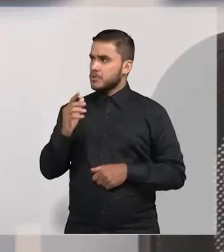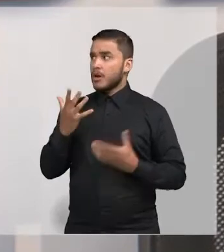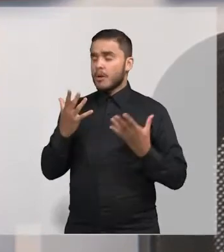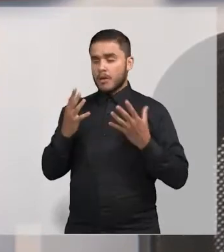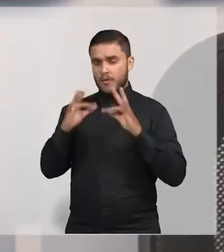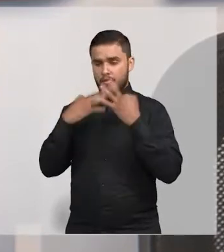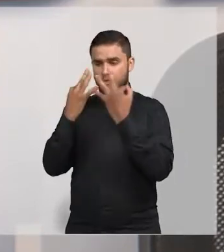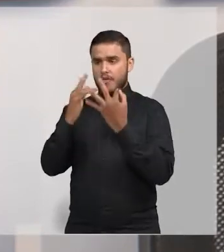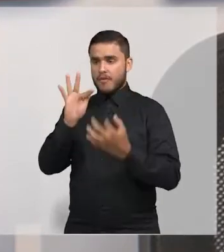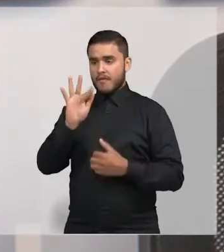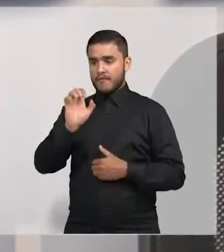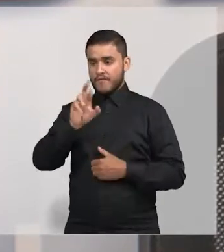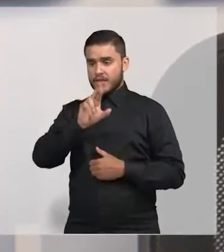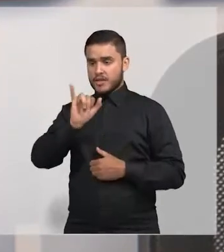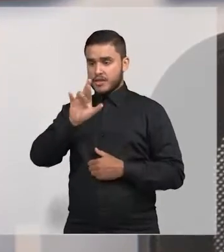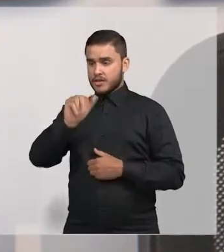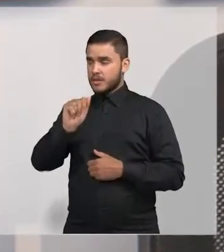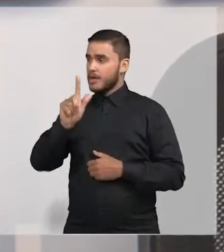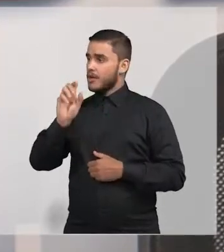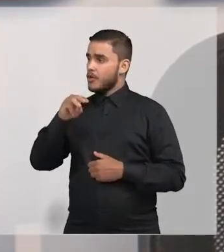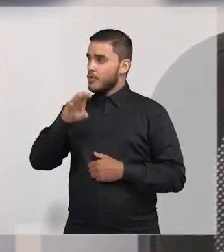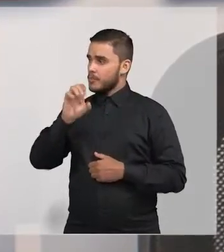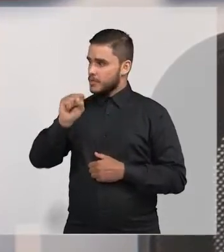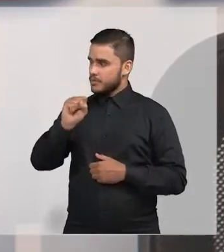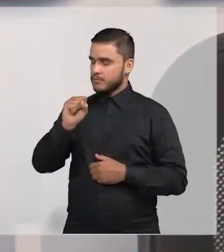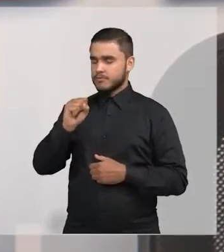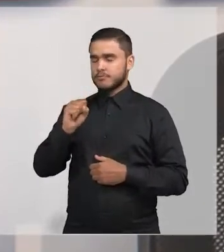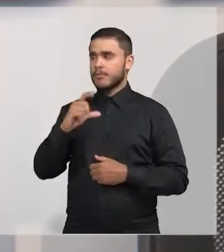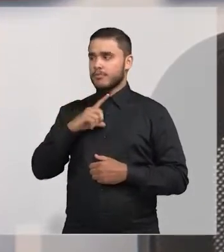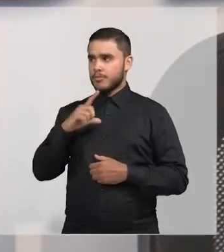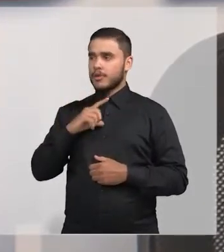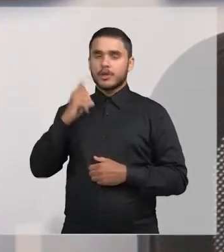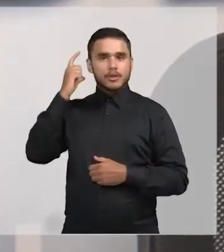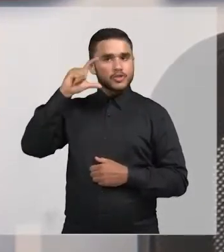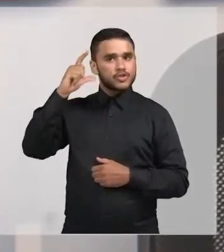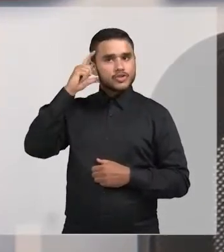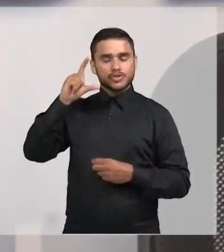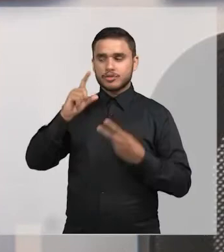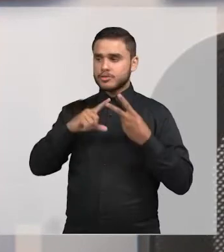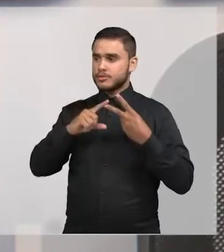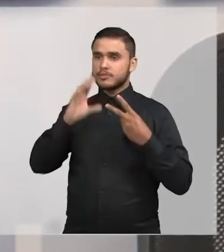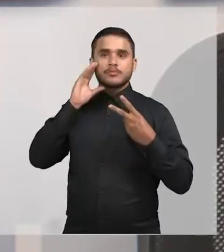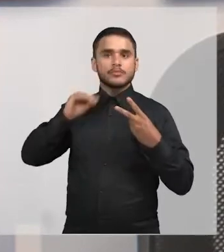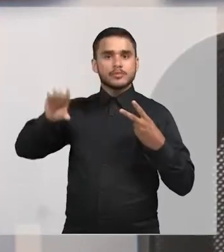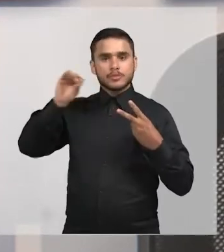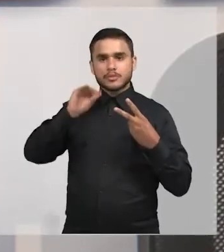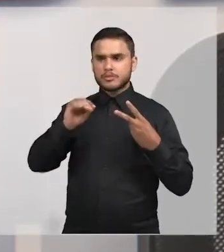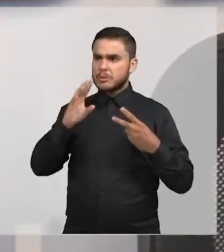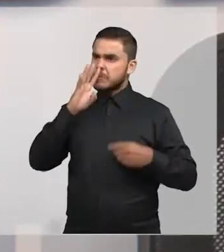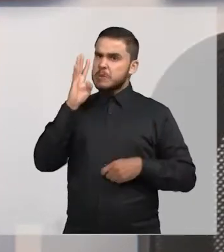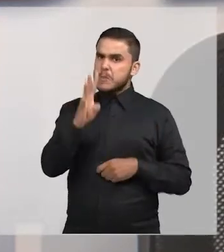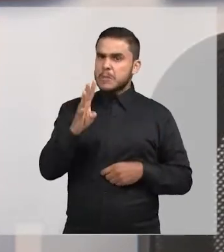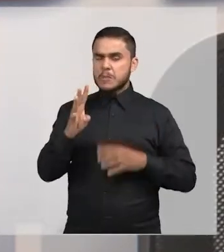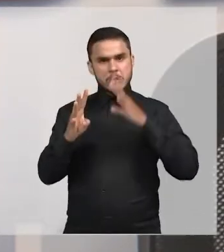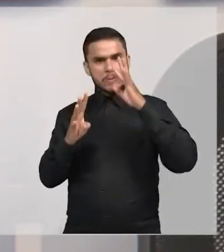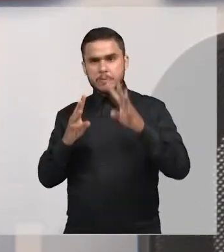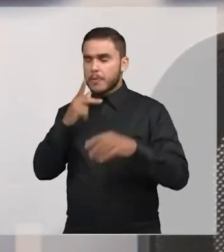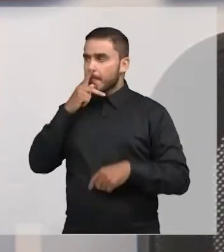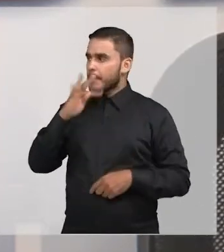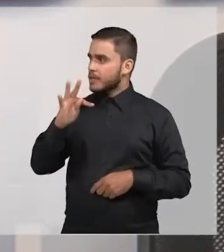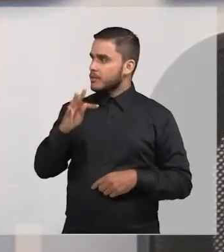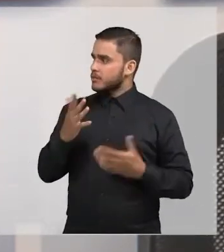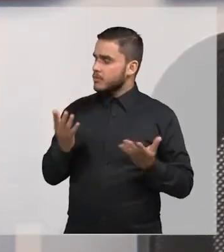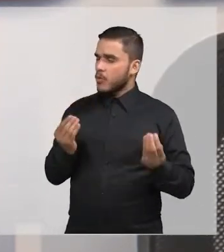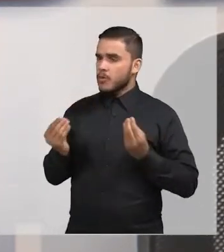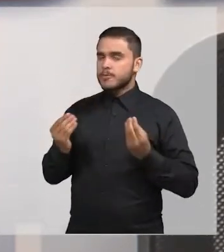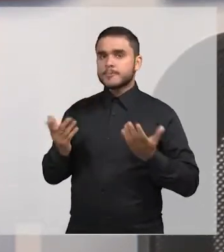Cid fizeram ao PT não tiraram eles da campanha, mas não deixaram eles na linha